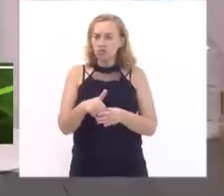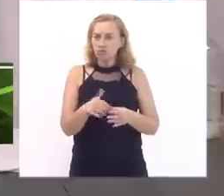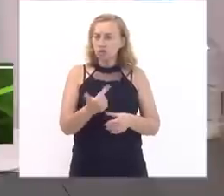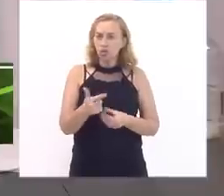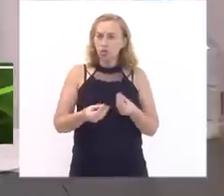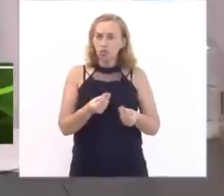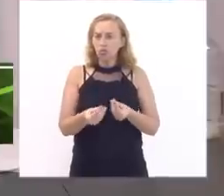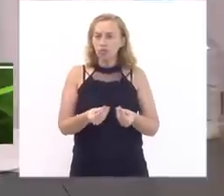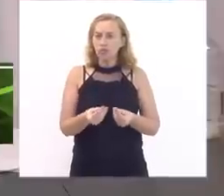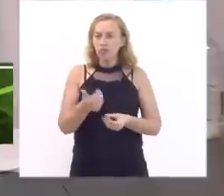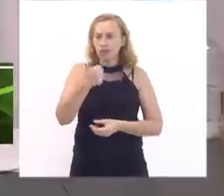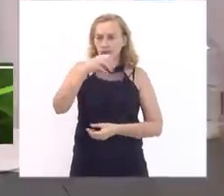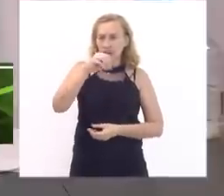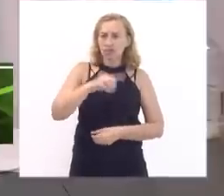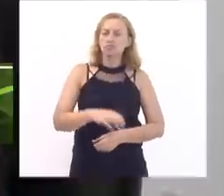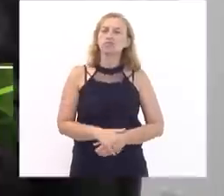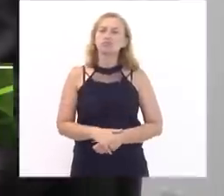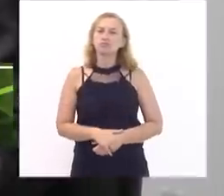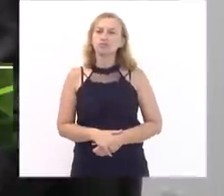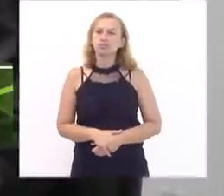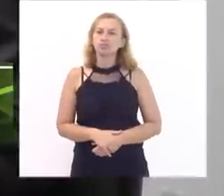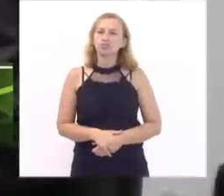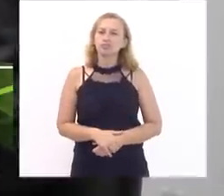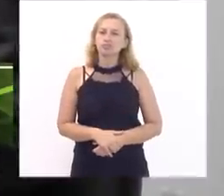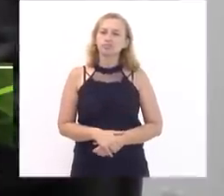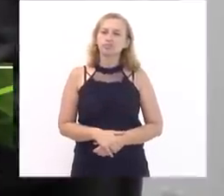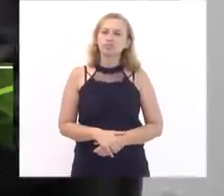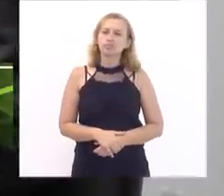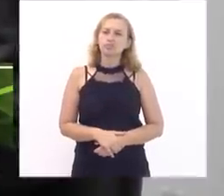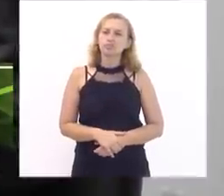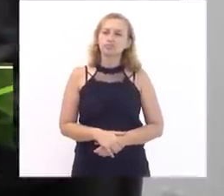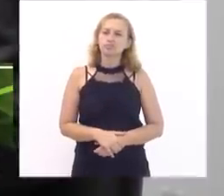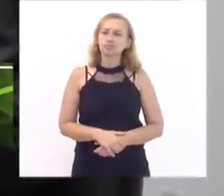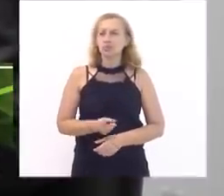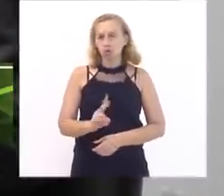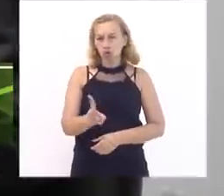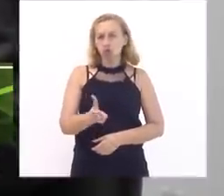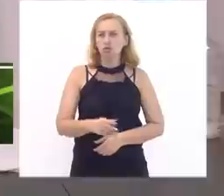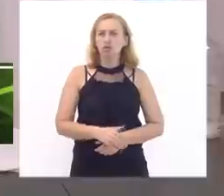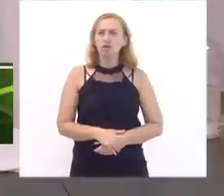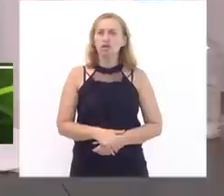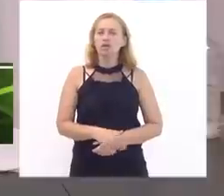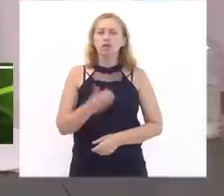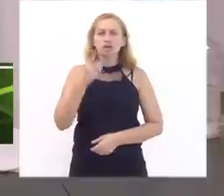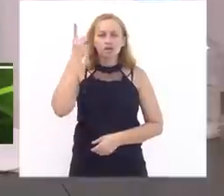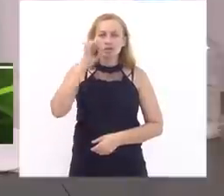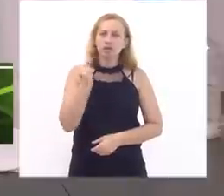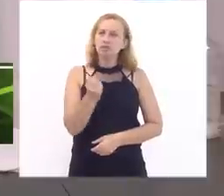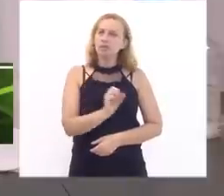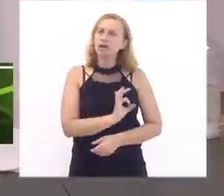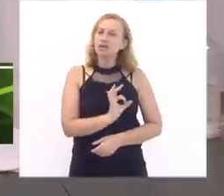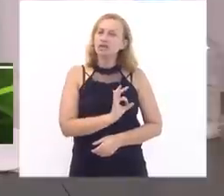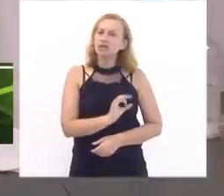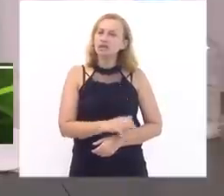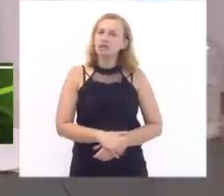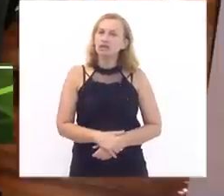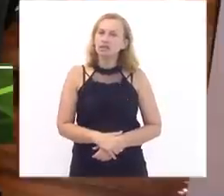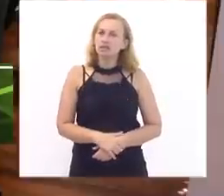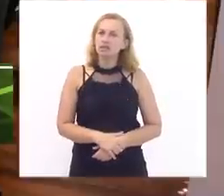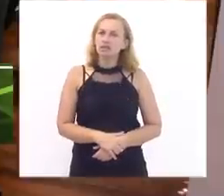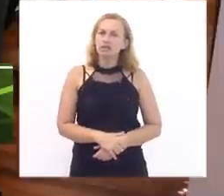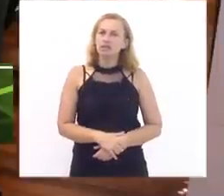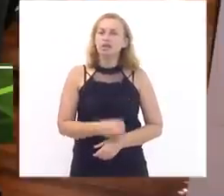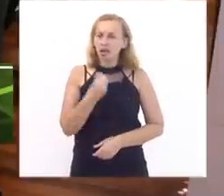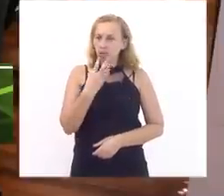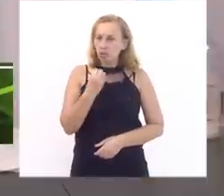Sem problema. Décimo autorizativo. Manter, mas é manter, porque... Deputada Márcia, Marta.